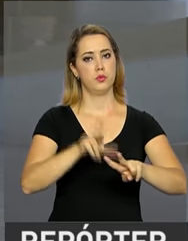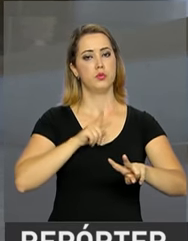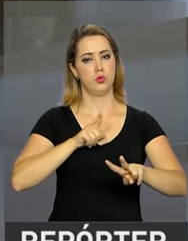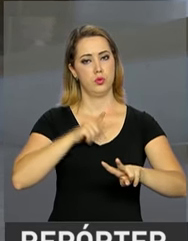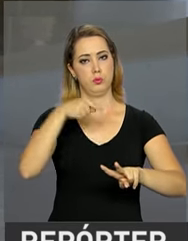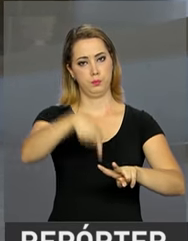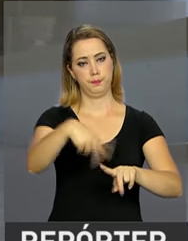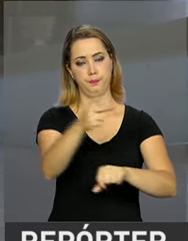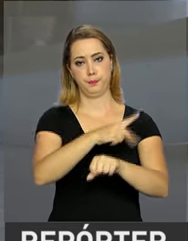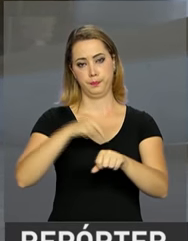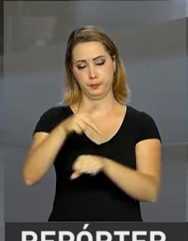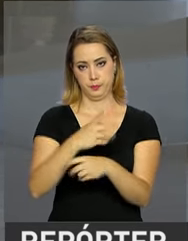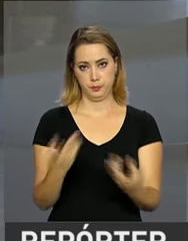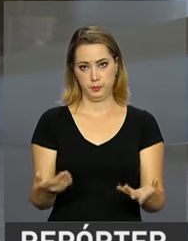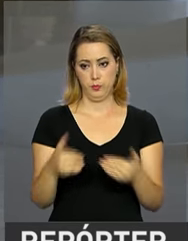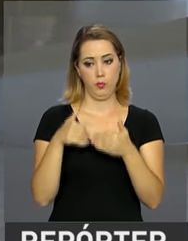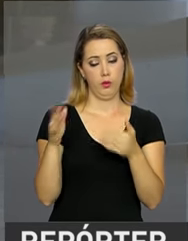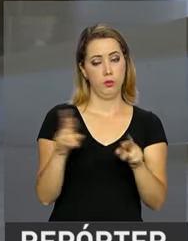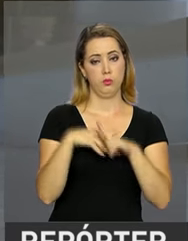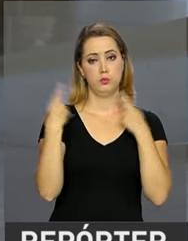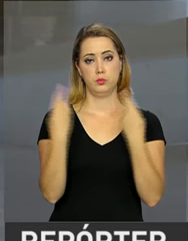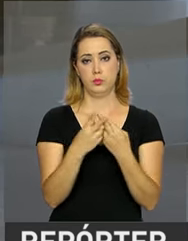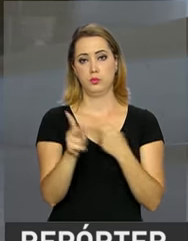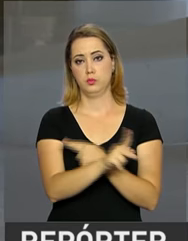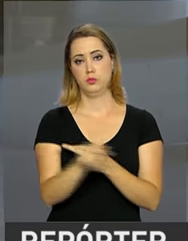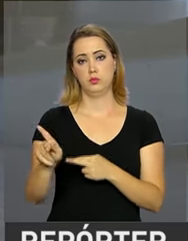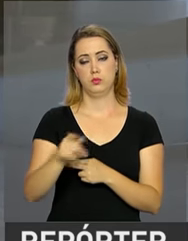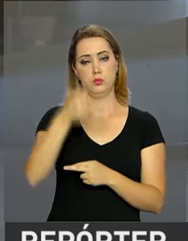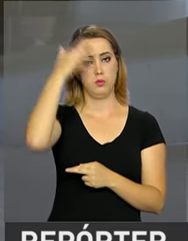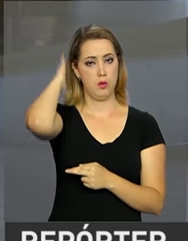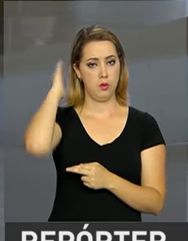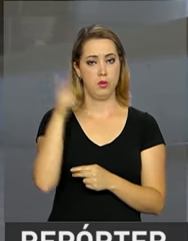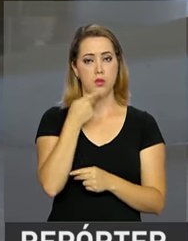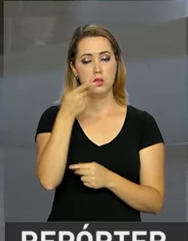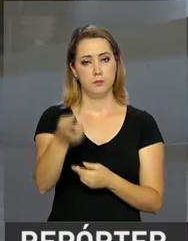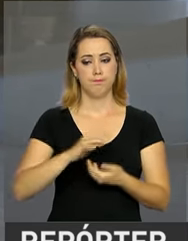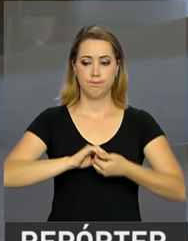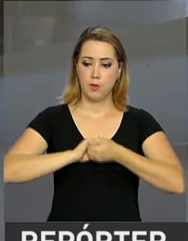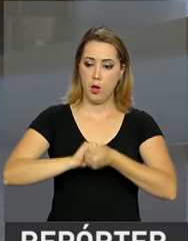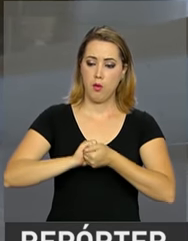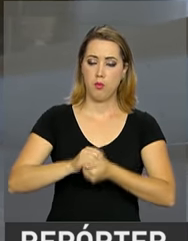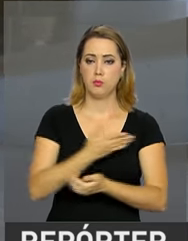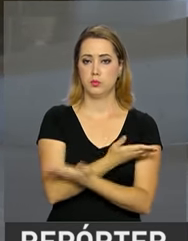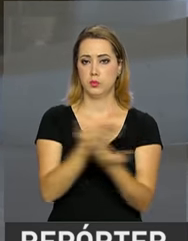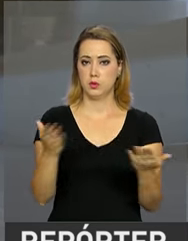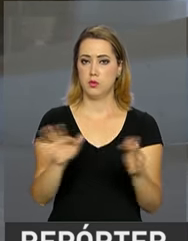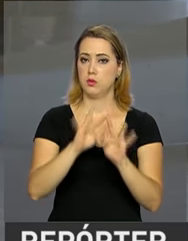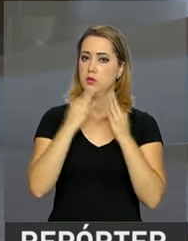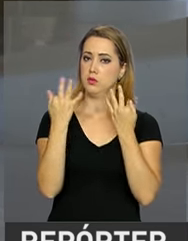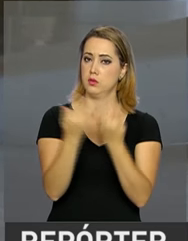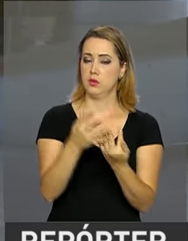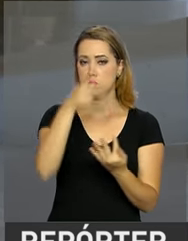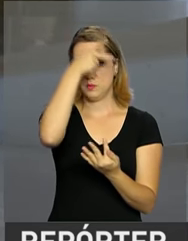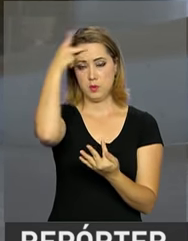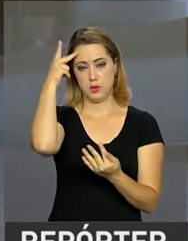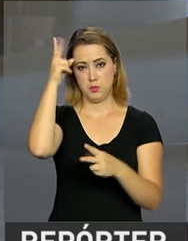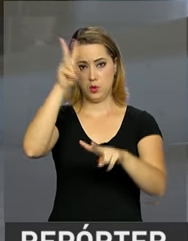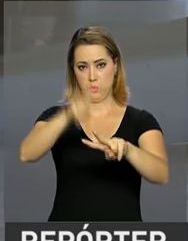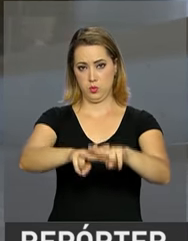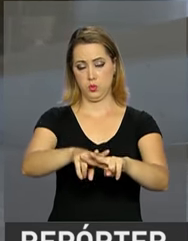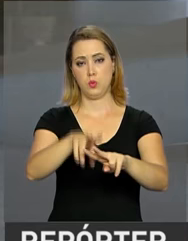país. Na abertura da reunião, o presidente Michel Temer ainda manifestou solidariedade às famílias dos